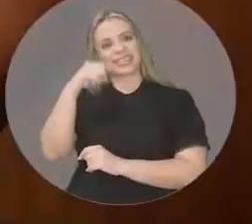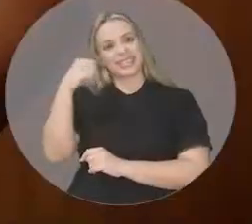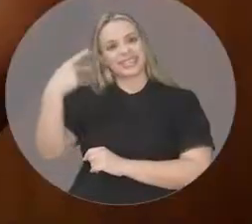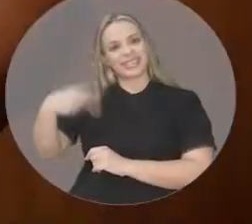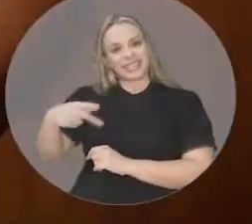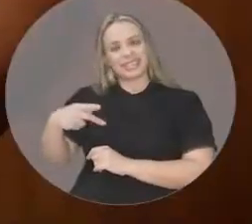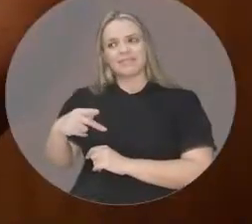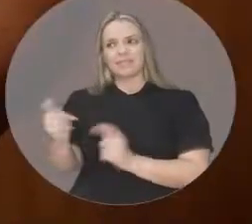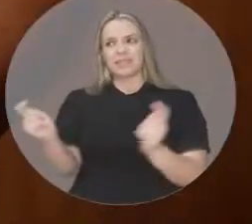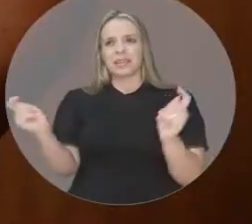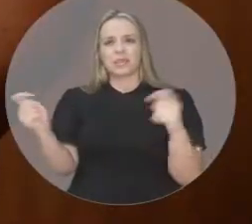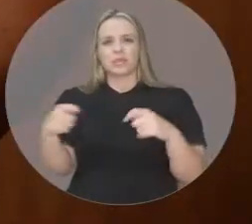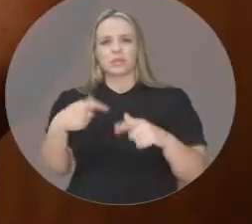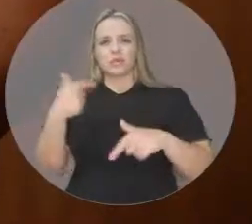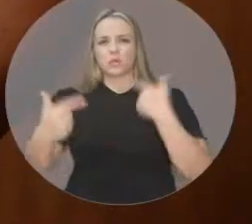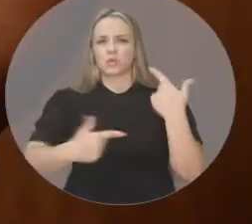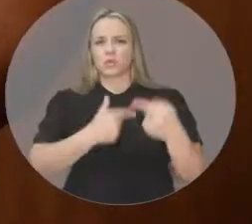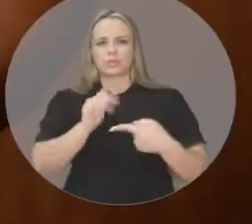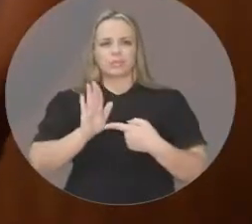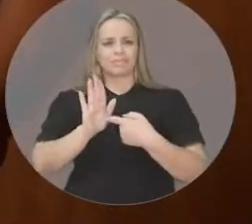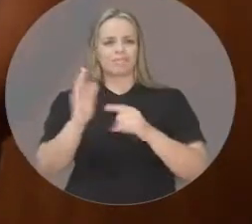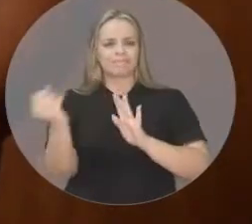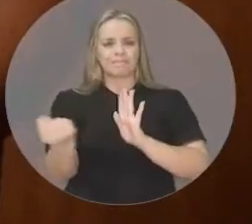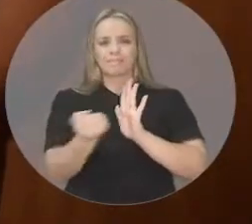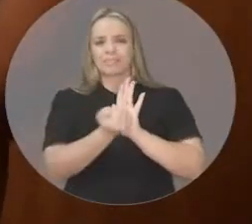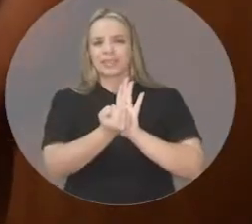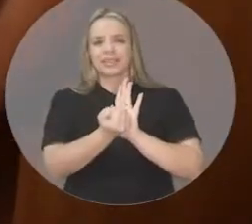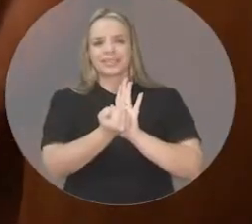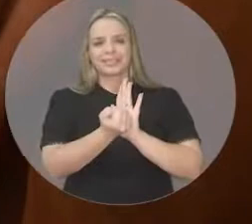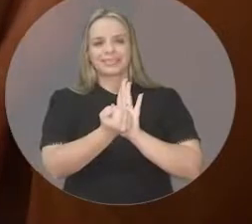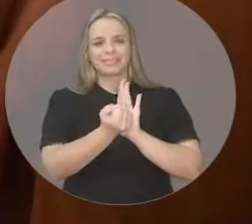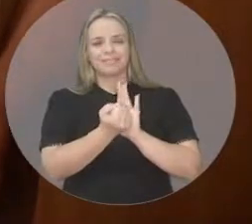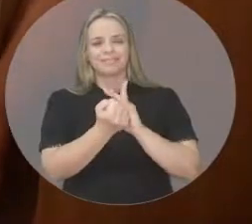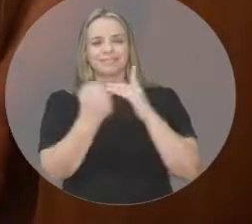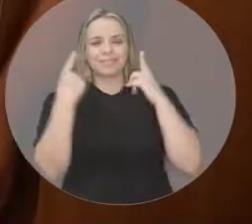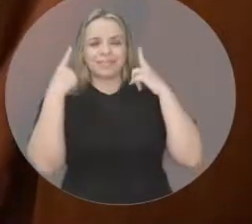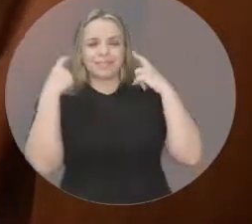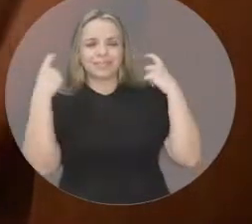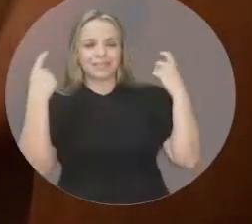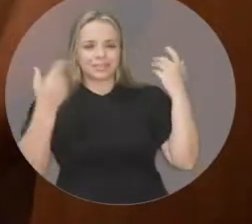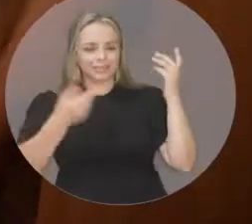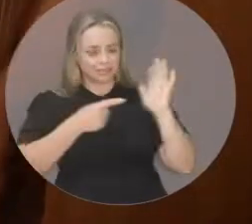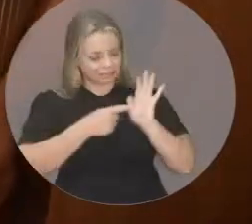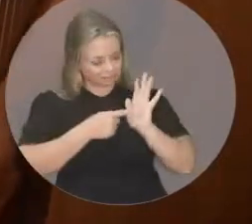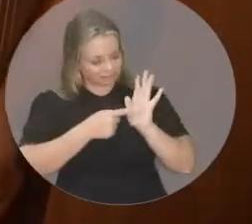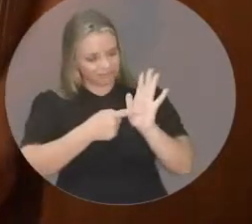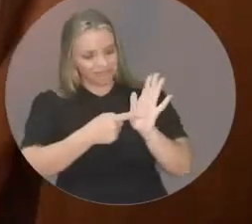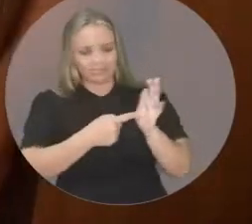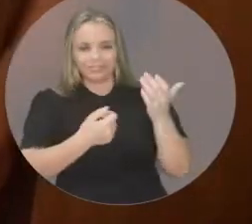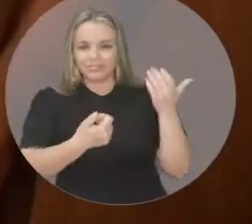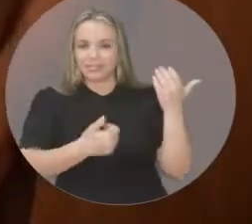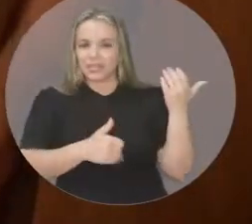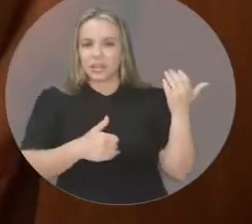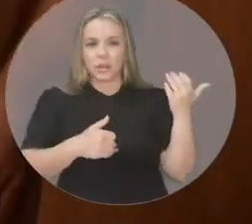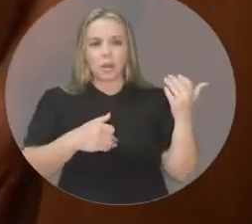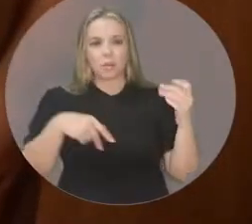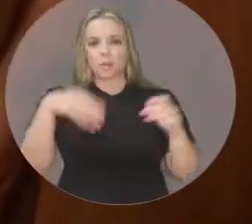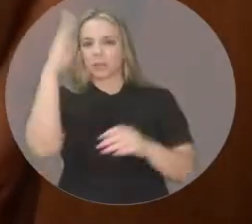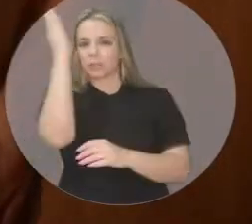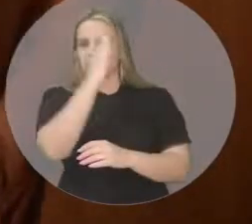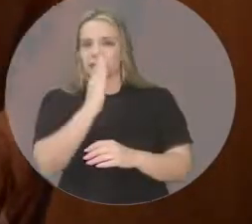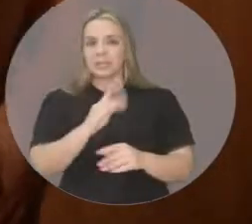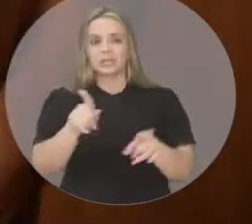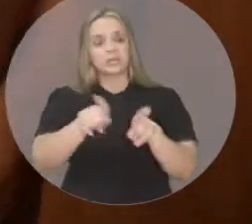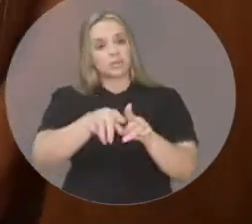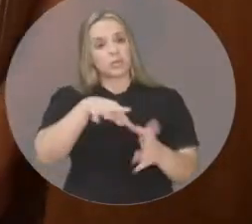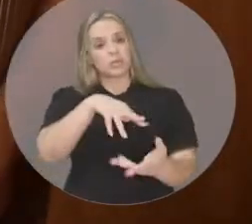Avner Augusto, que é o diretor artístico e coreógrafo do grupo, Edilane, a diretora de produção, o